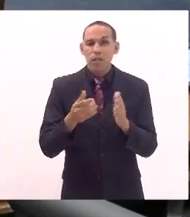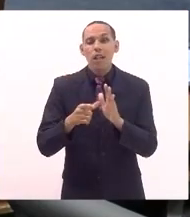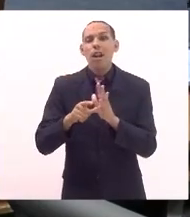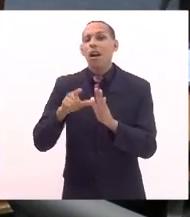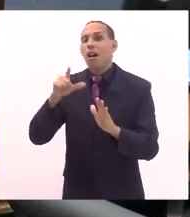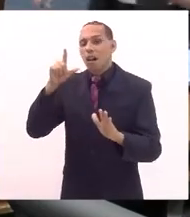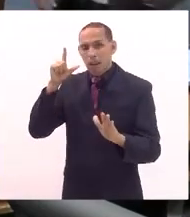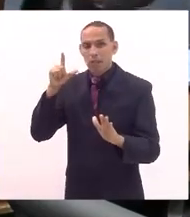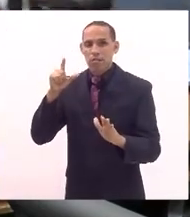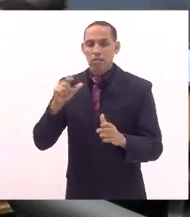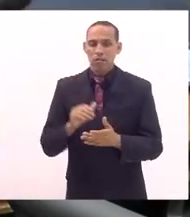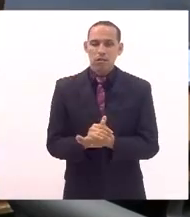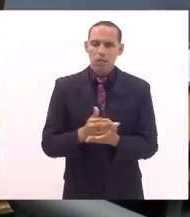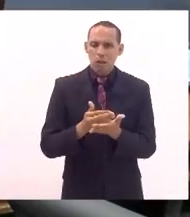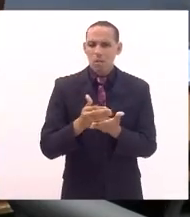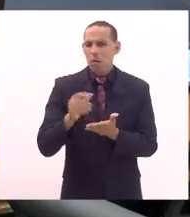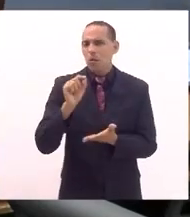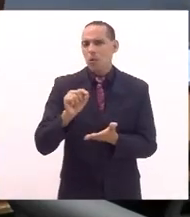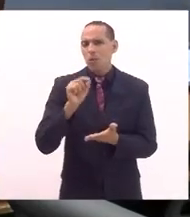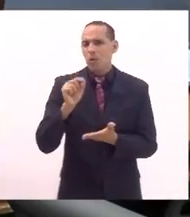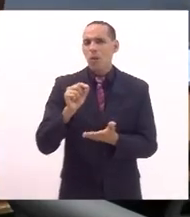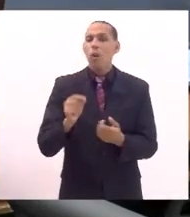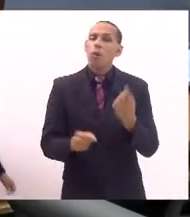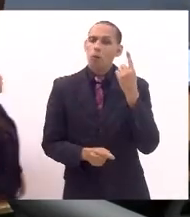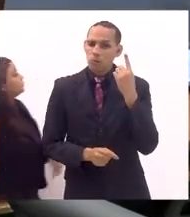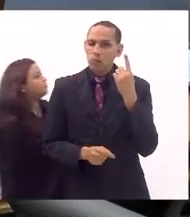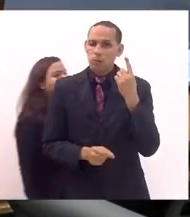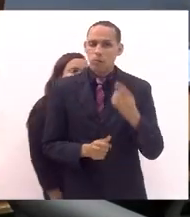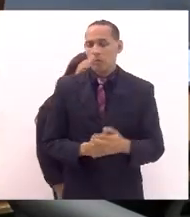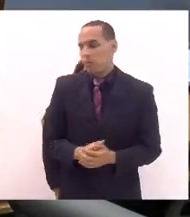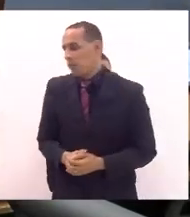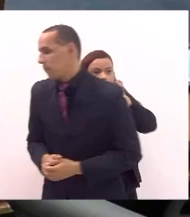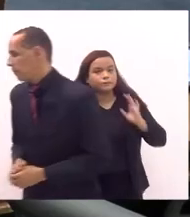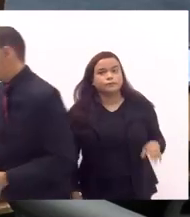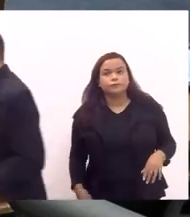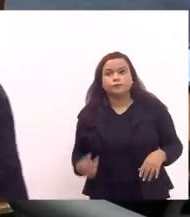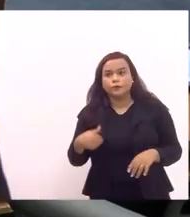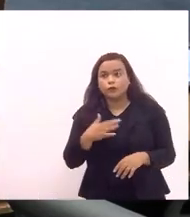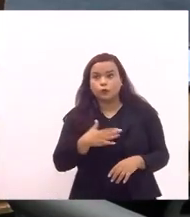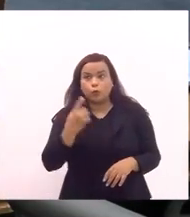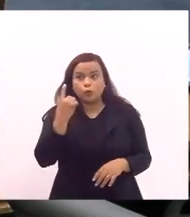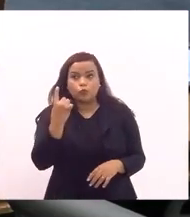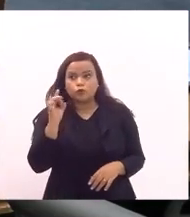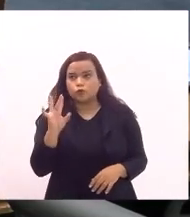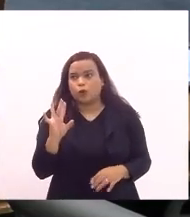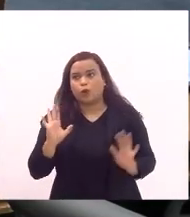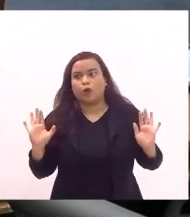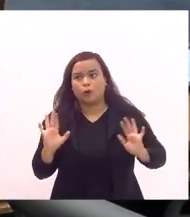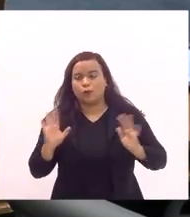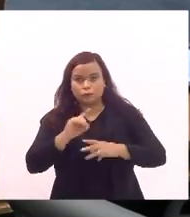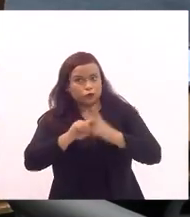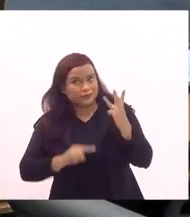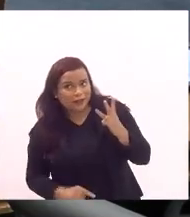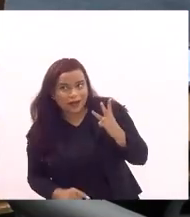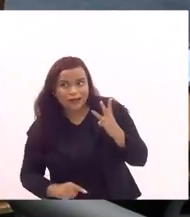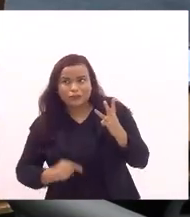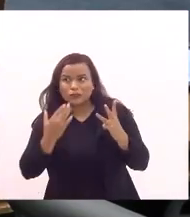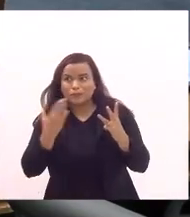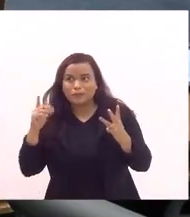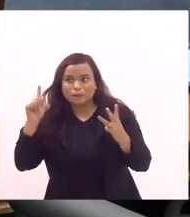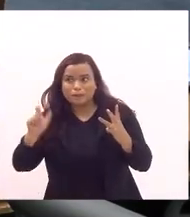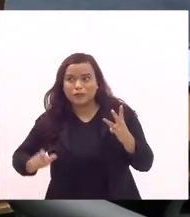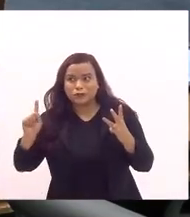inicialmente de apenas um projeto de resolução e não os três como pediu